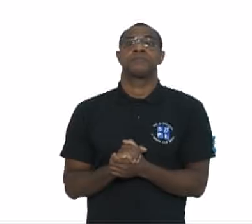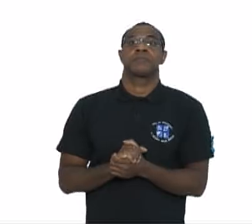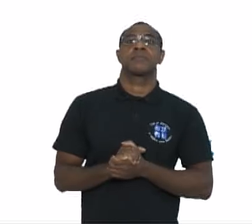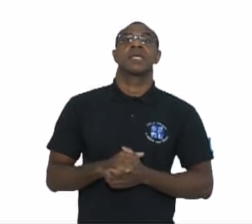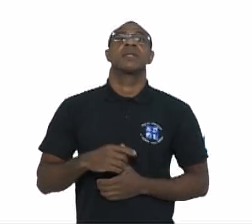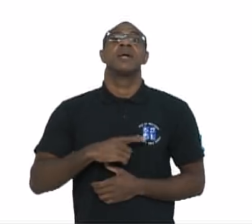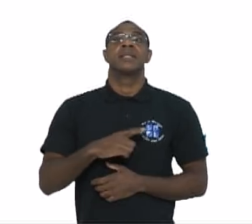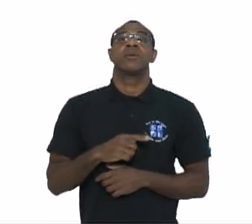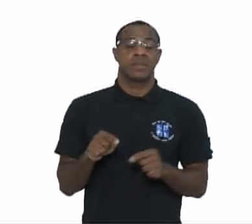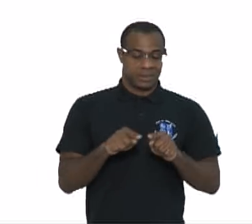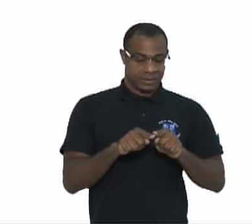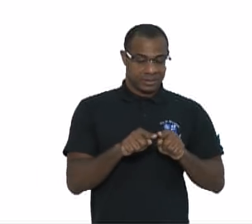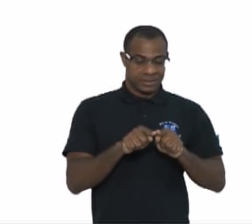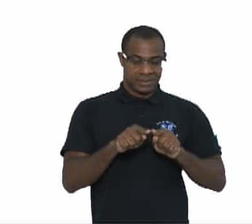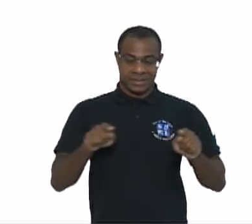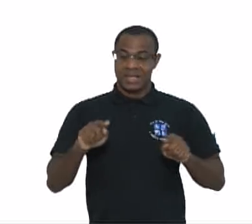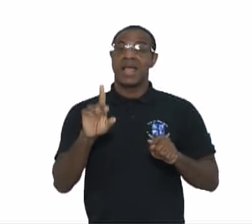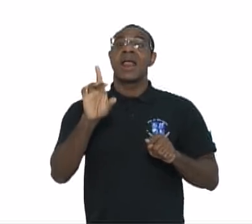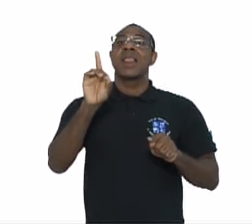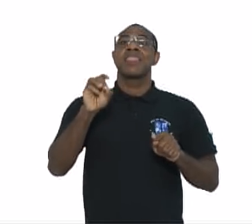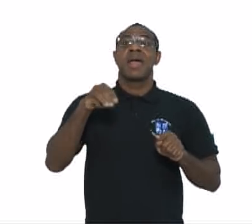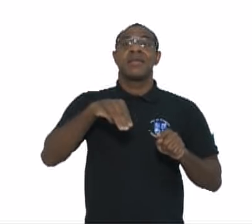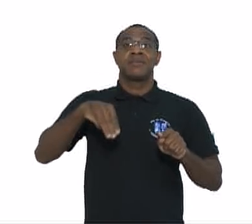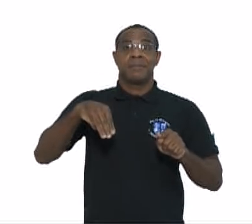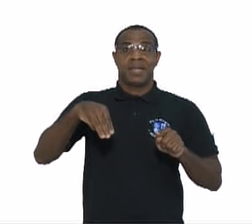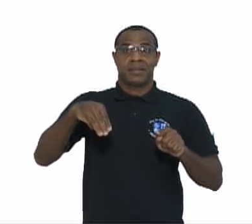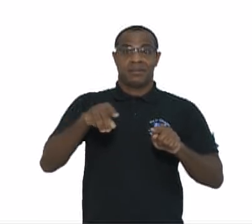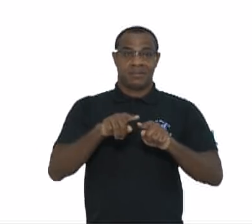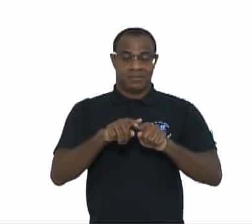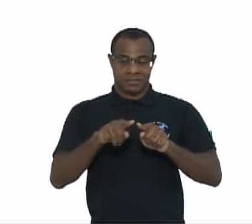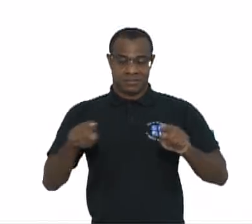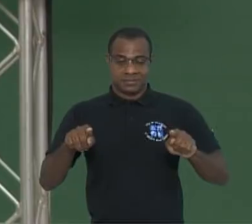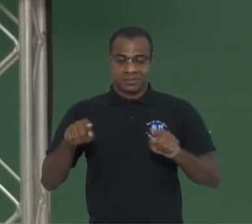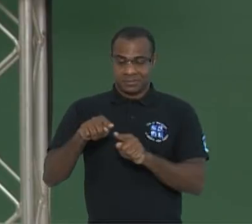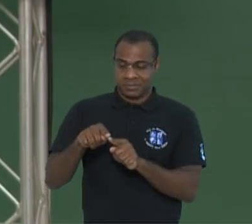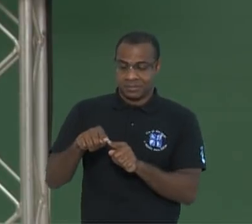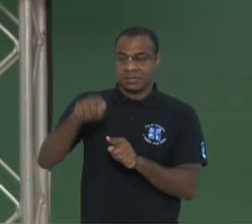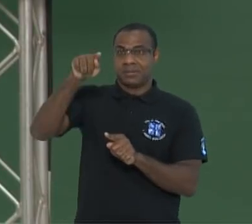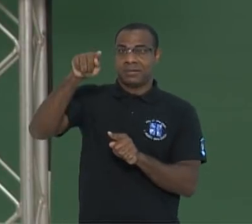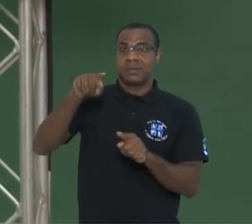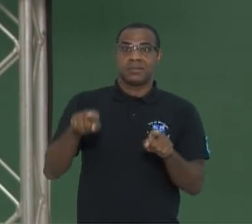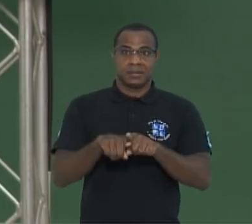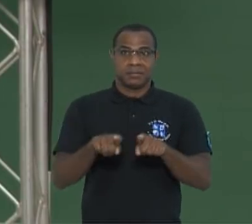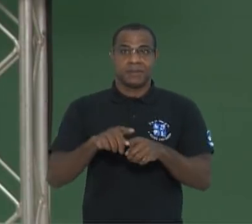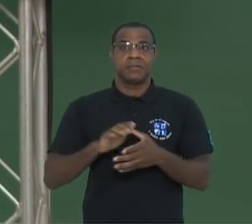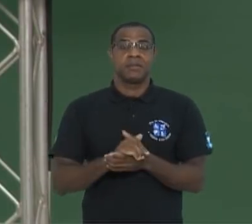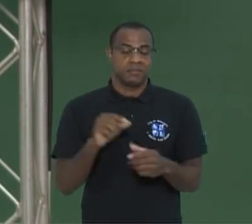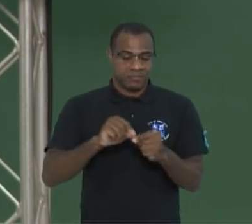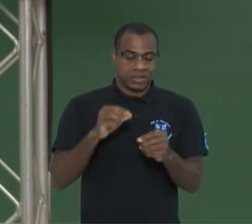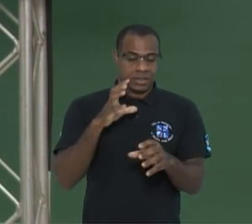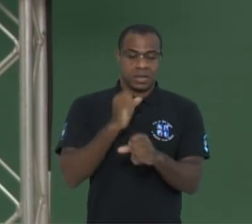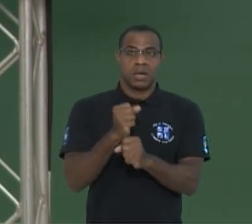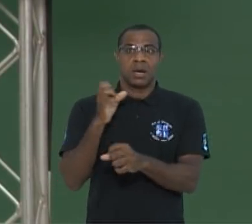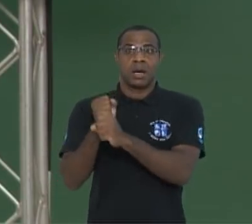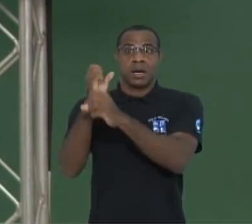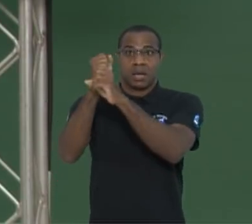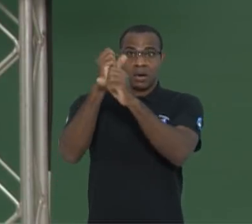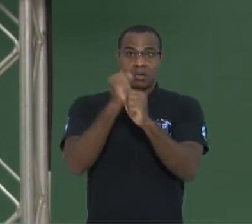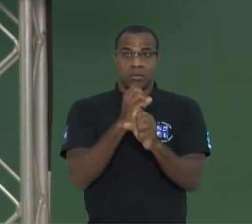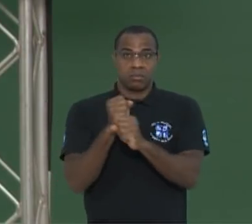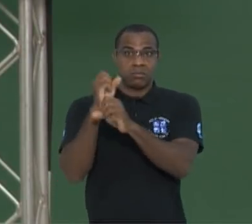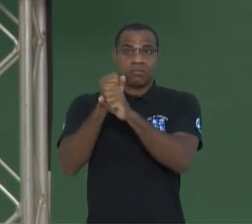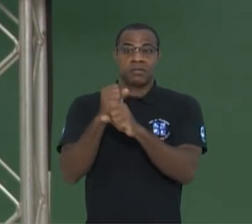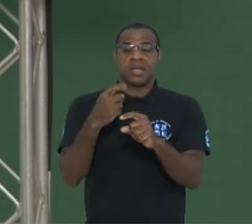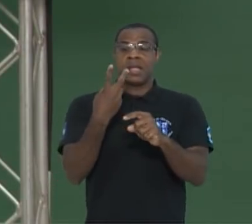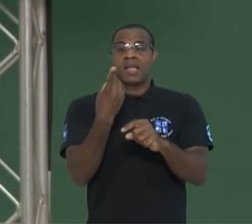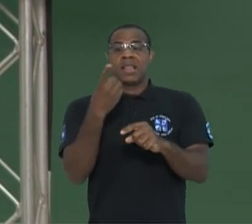10 metros, comprimento, largura e altura. Se nós fazermos o cálculo 10 vezes 10 vezes 10, nós vamos